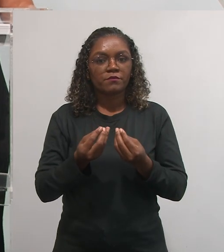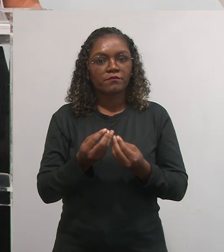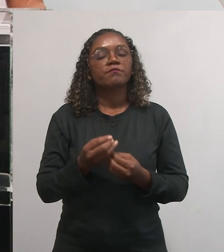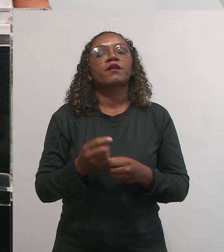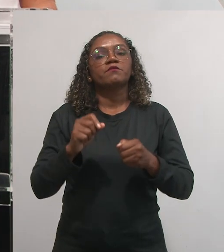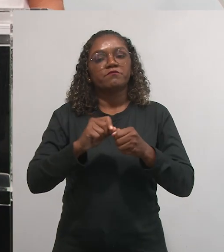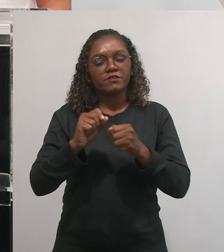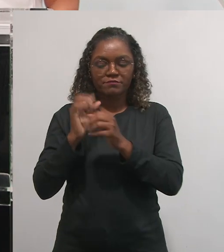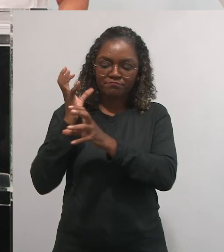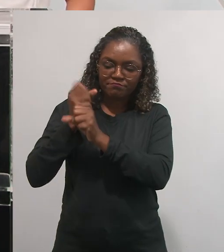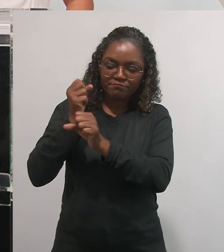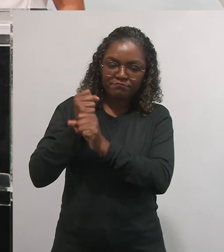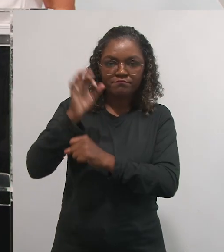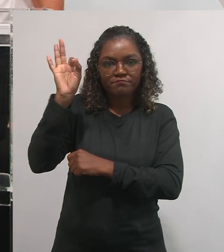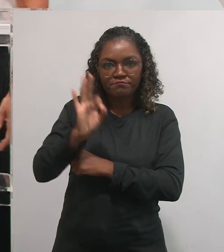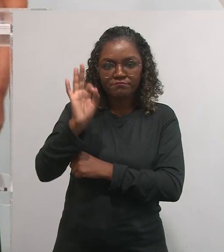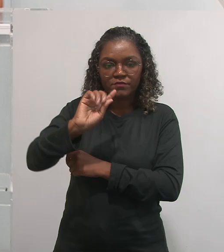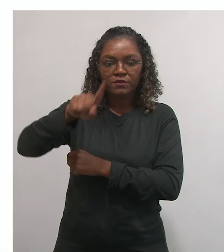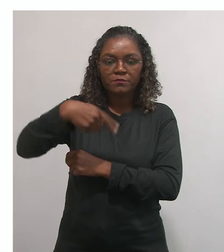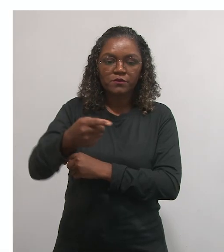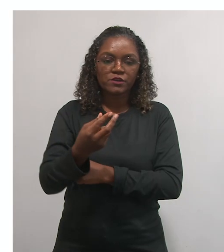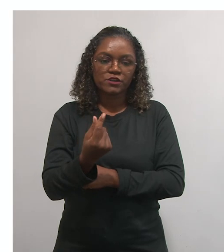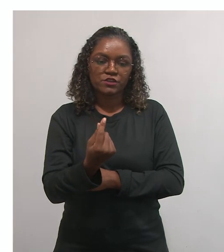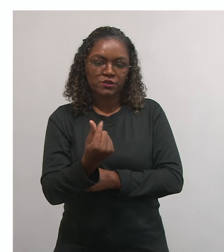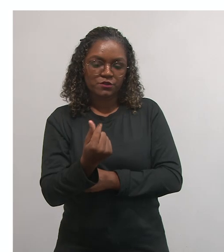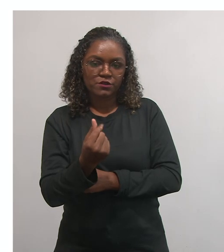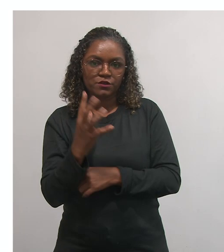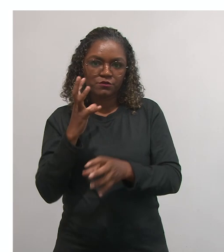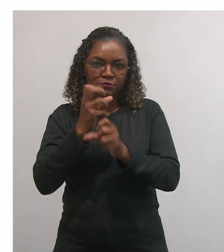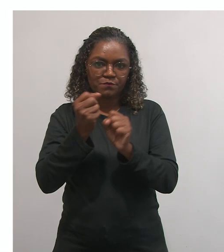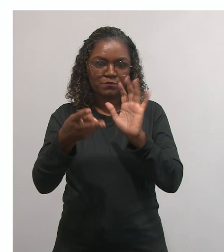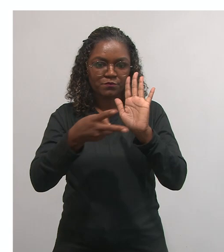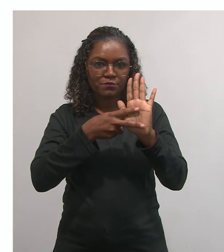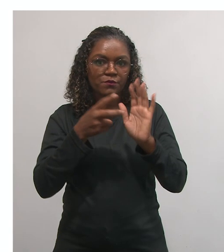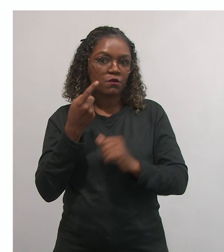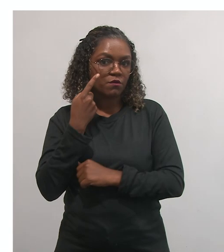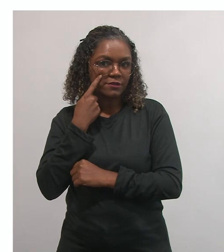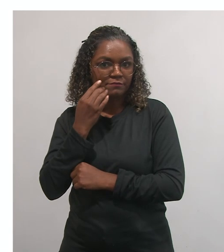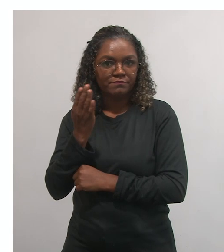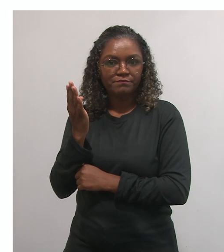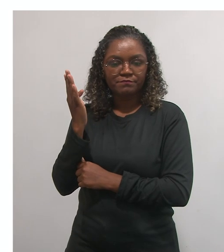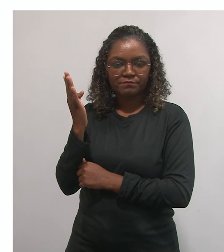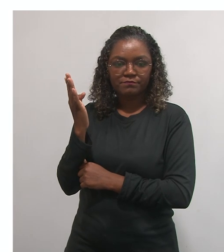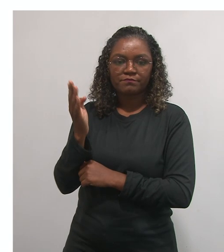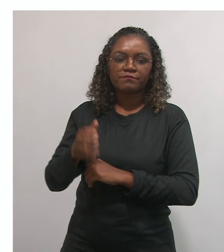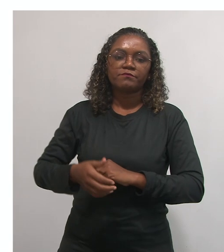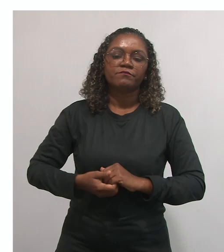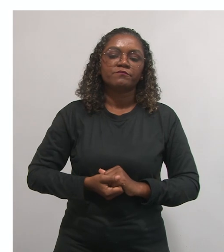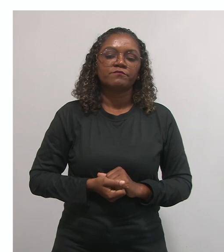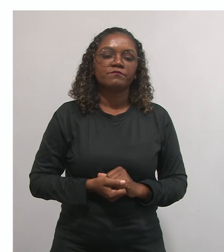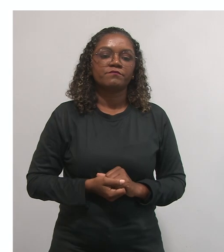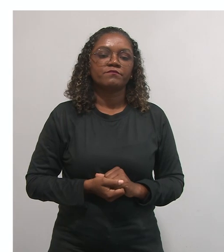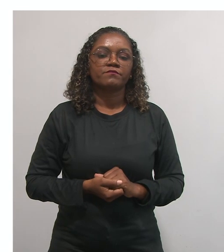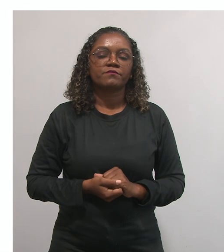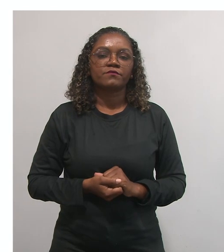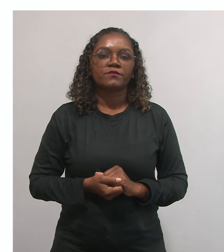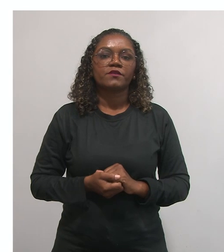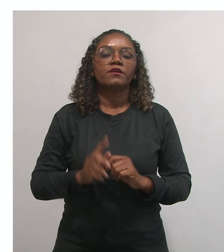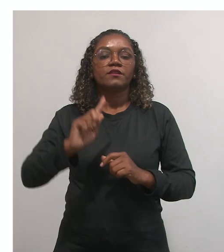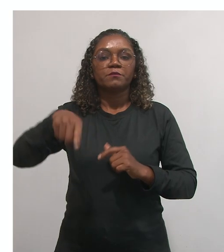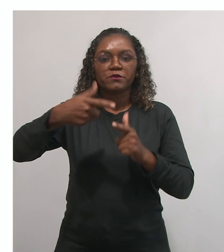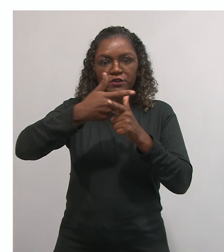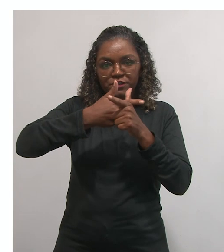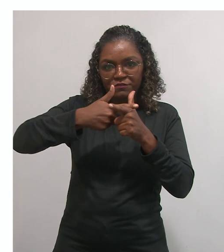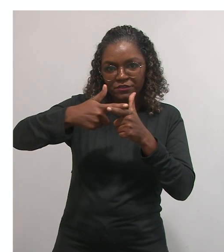percentual e trago esse valor em reais para cá então eu somo os gastos fixos mais a remuneração do capital próprio